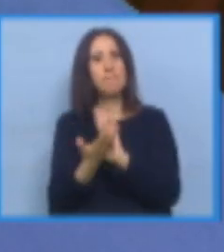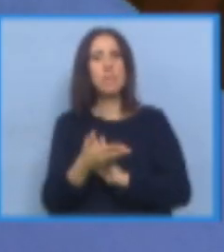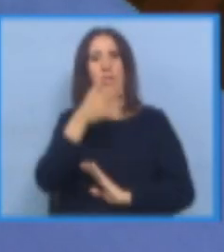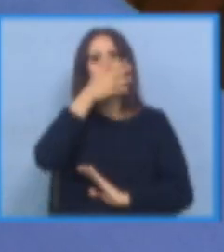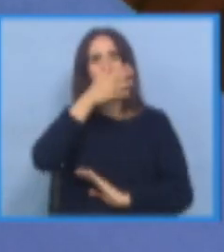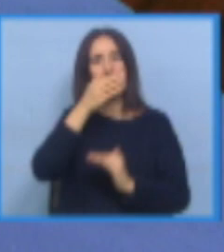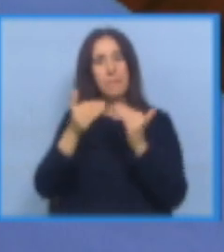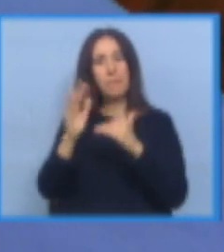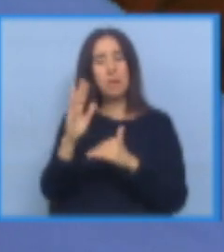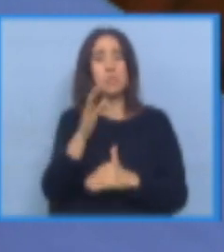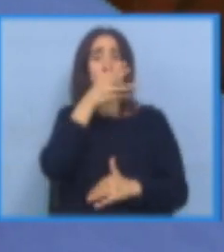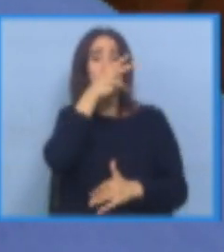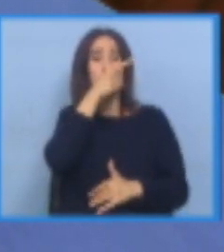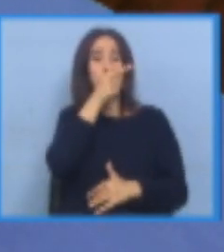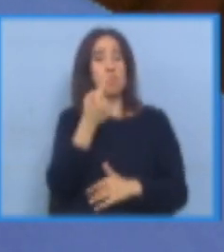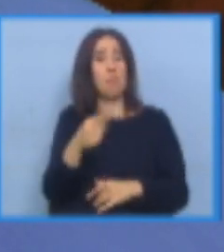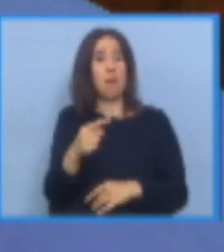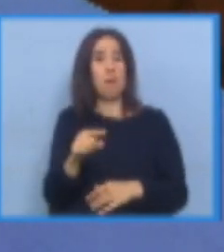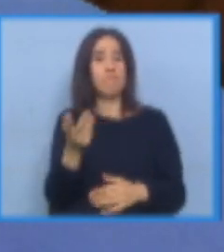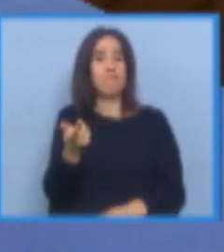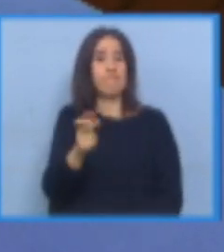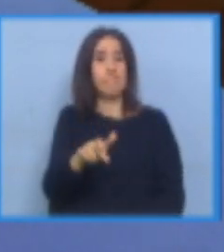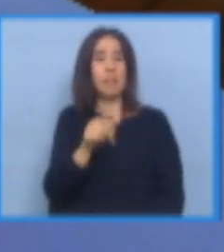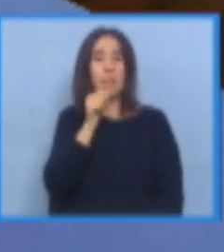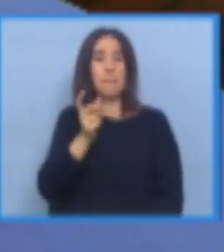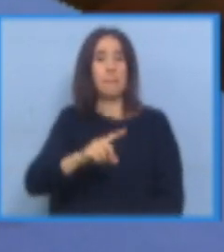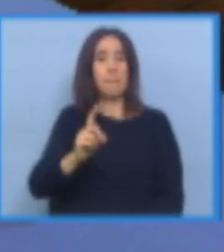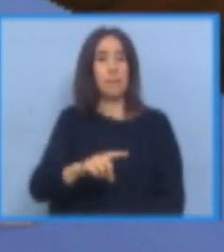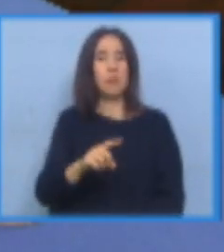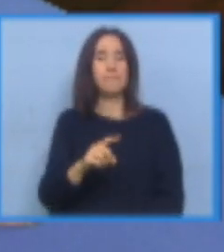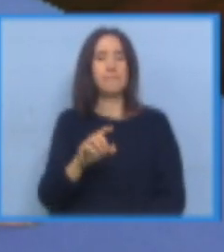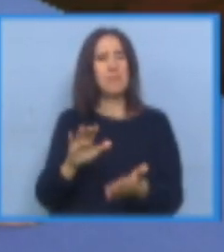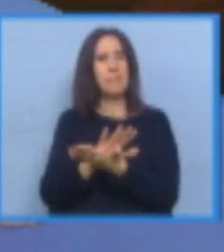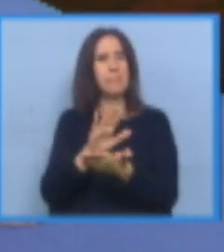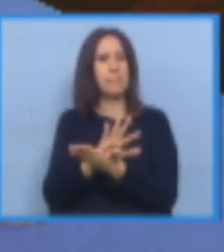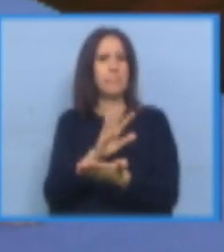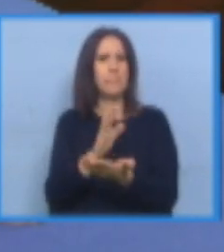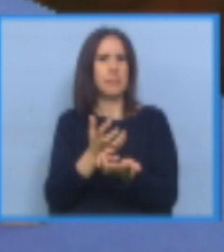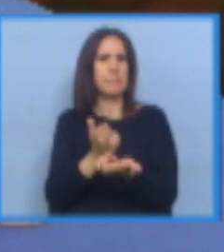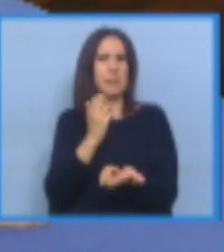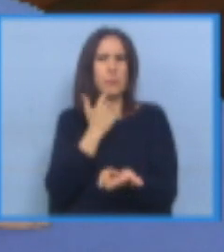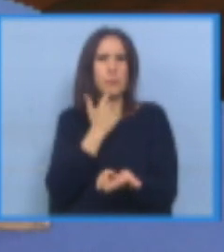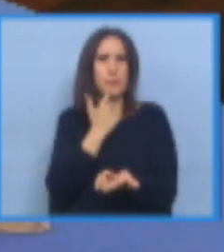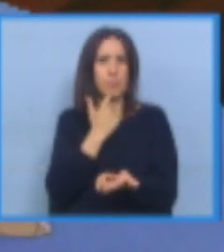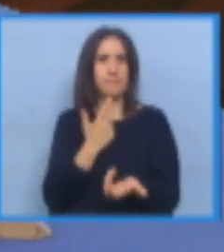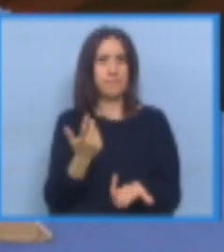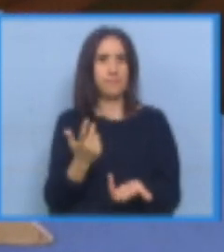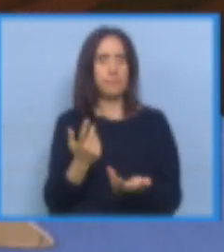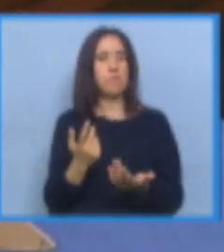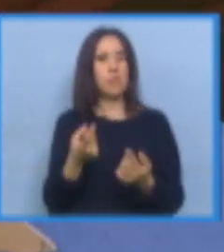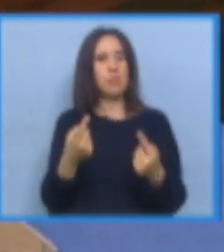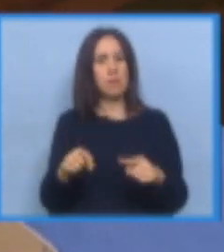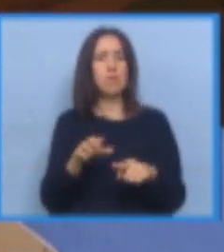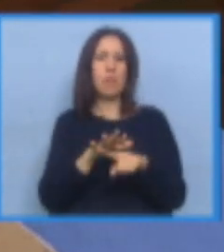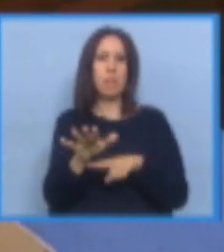lúdica. Infelizmente, há também essa componente, muitas vezes, que a imprensa valoriza muito, tem